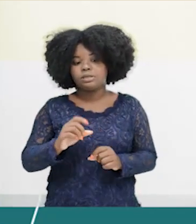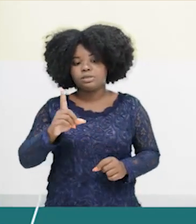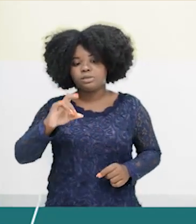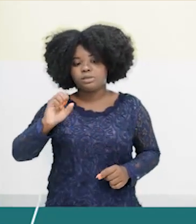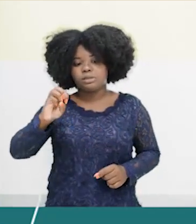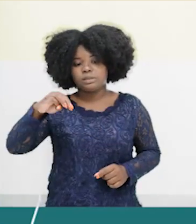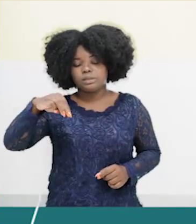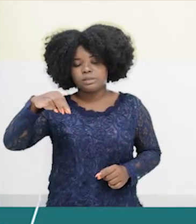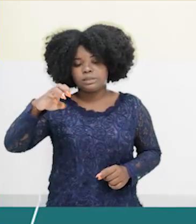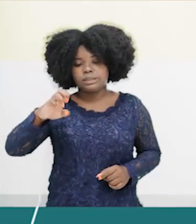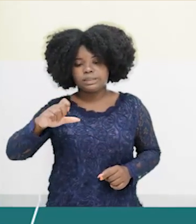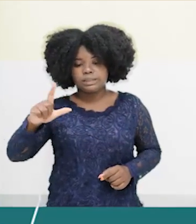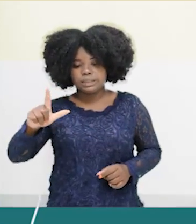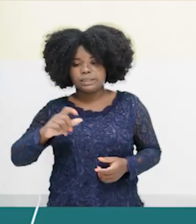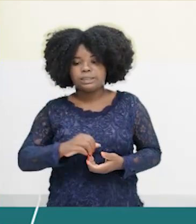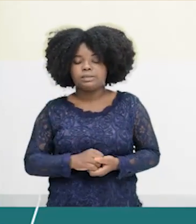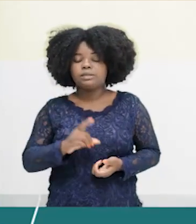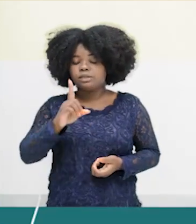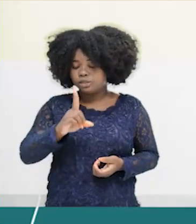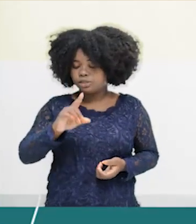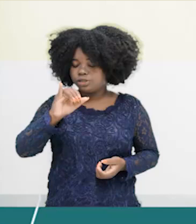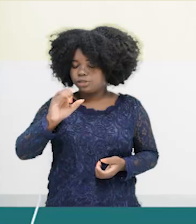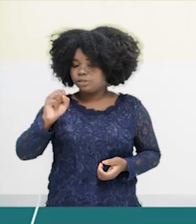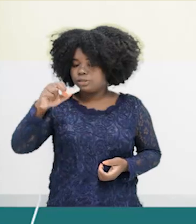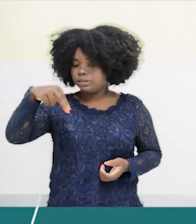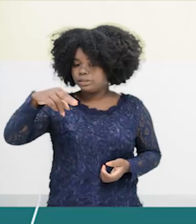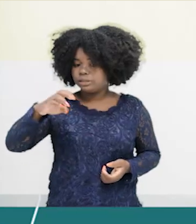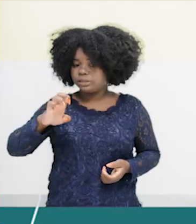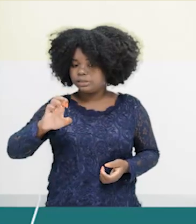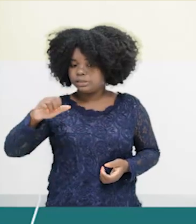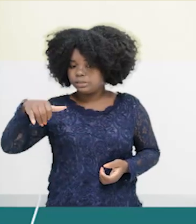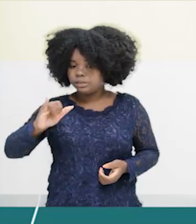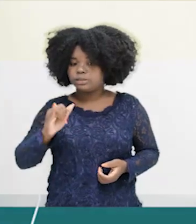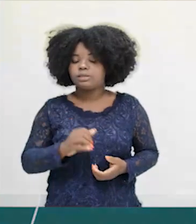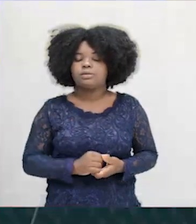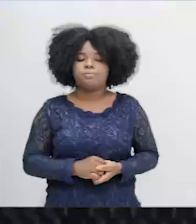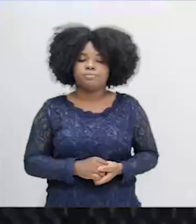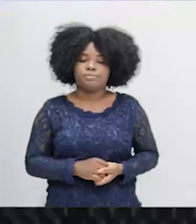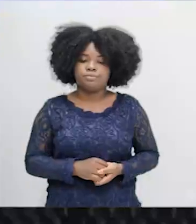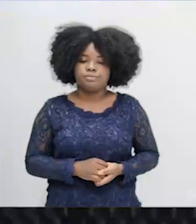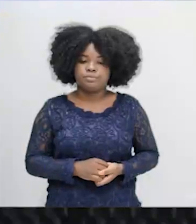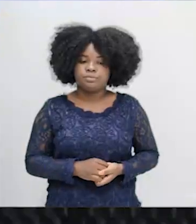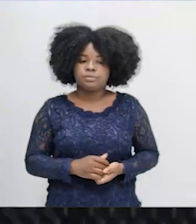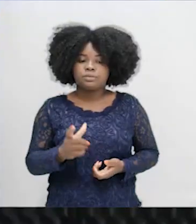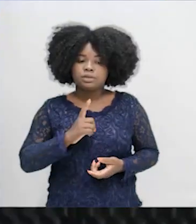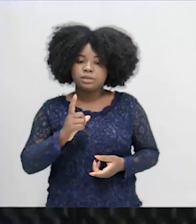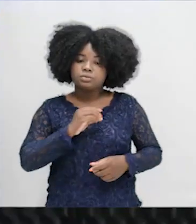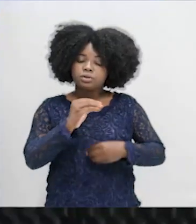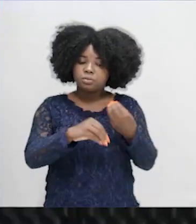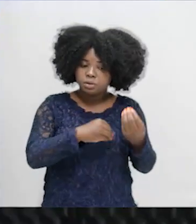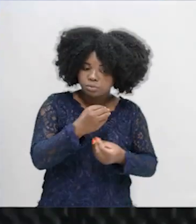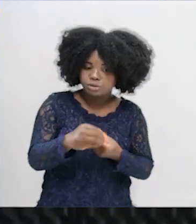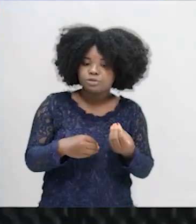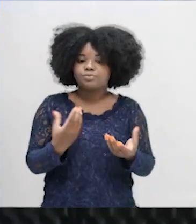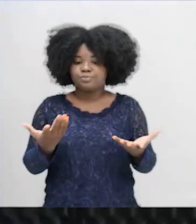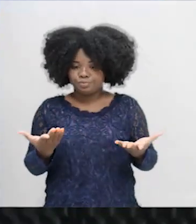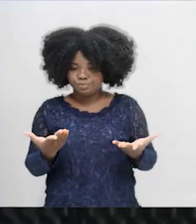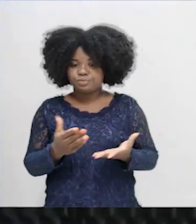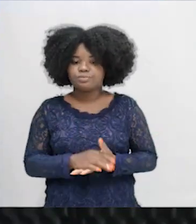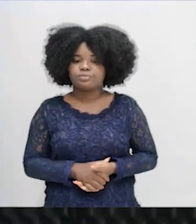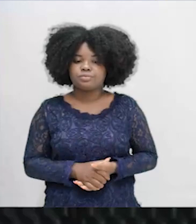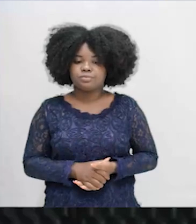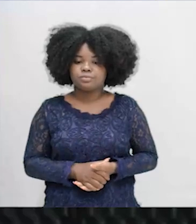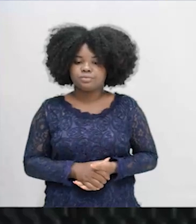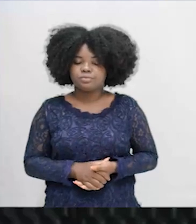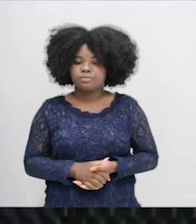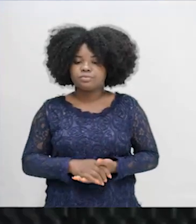com artistas japoneses. Aí você tem uma nova visão do mangá oriental, o japonês em particular. Certo? Por que eu estou